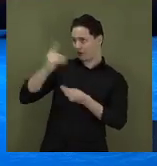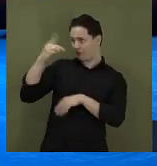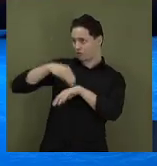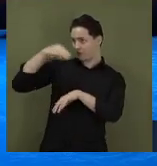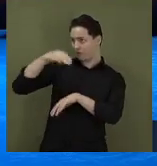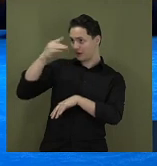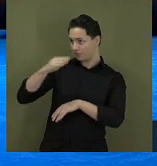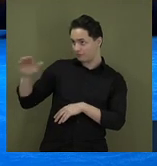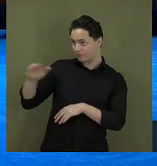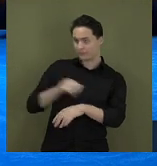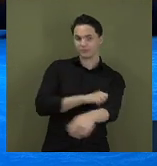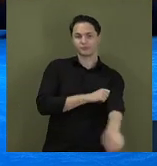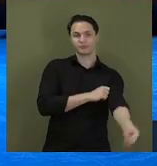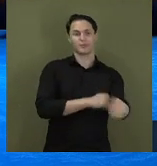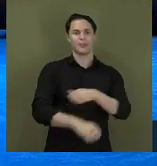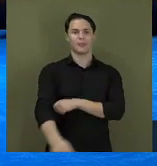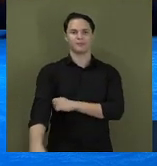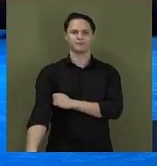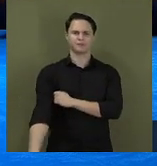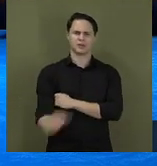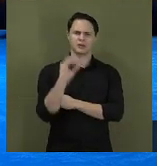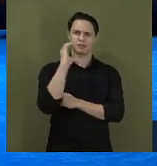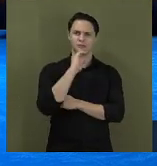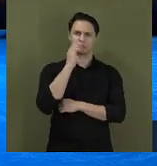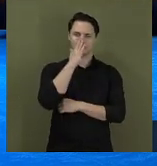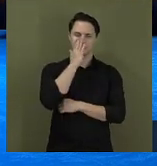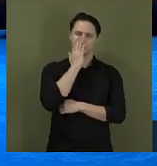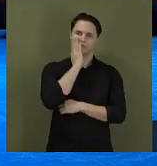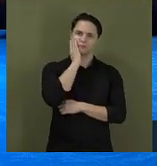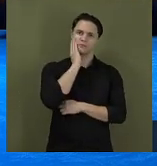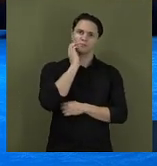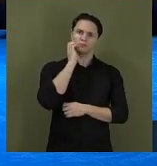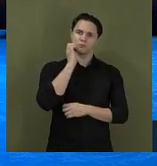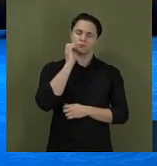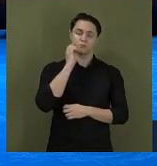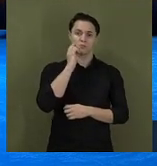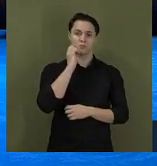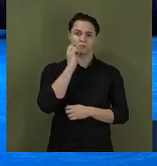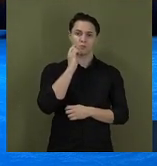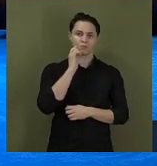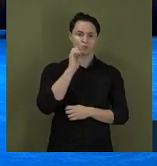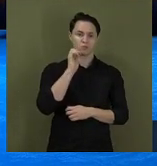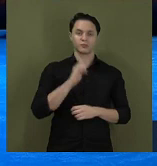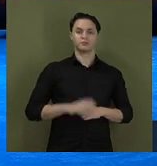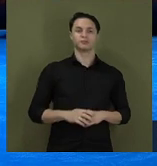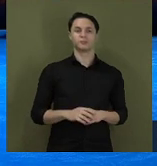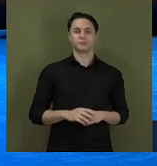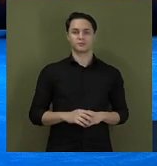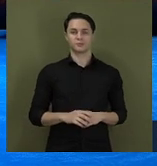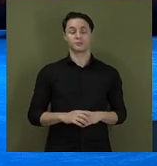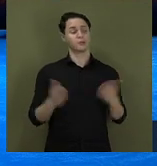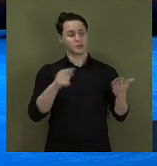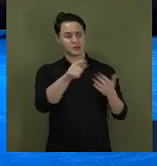meio. Não é só observar o tempo, senador Moro, que ainda tem à disposição dos 10 minutos e